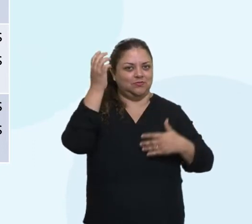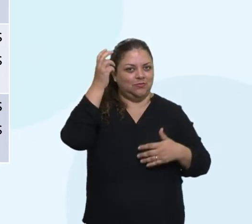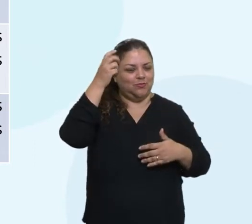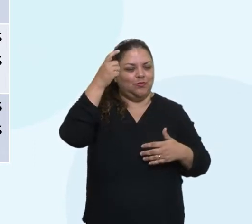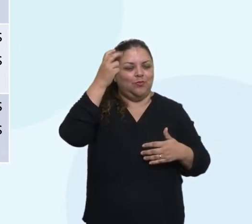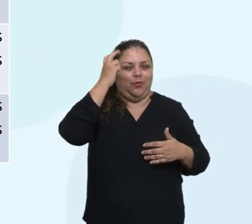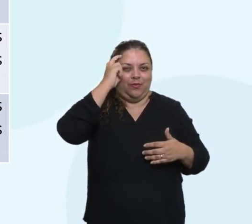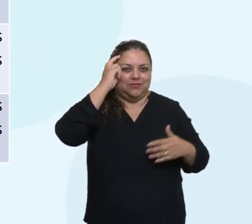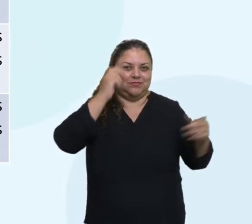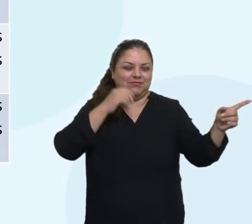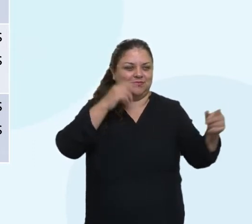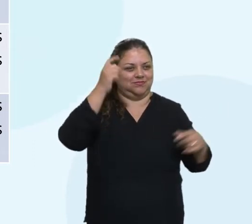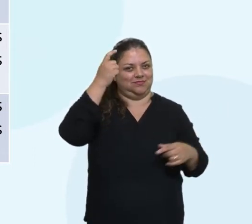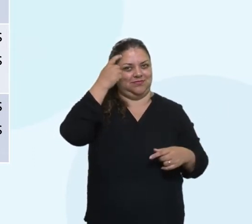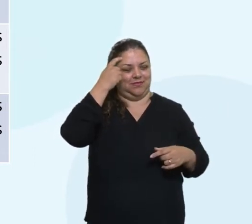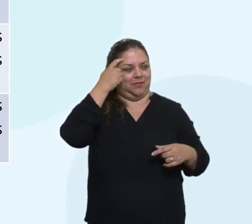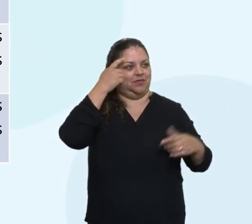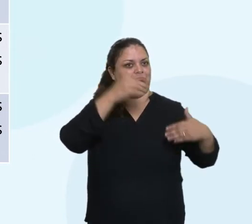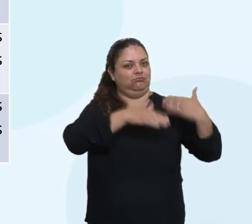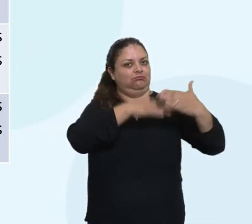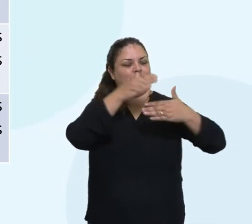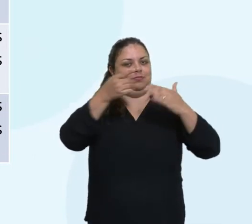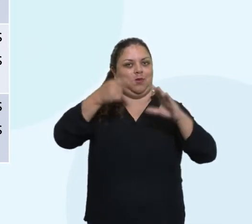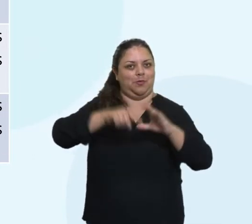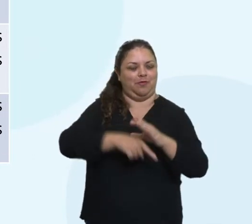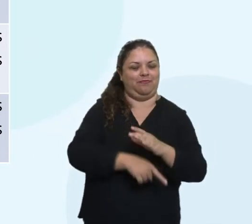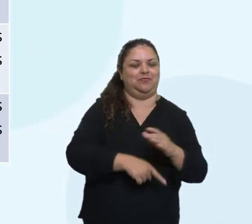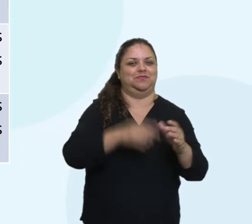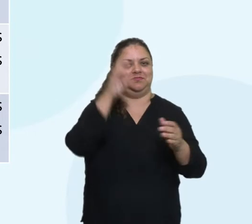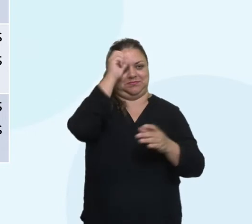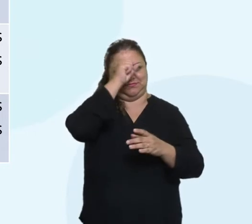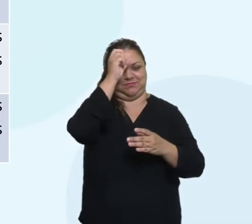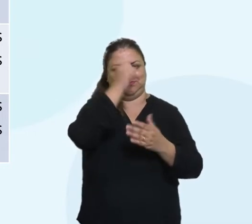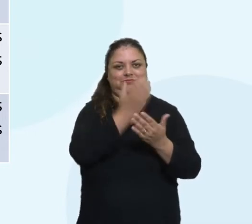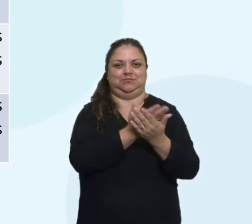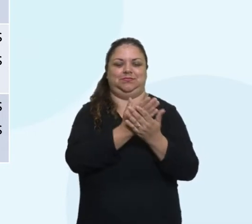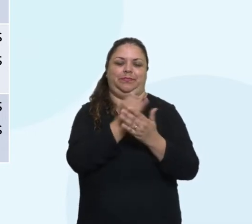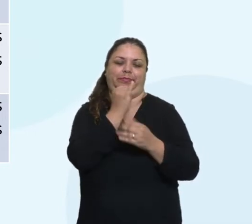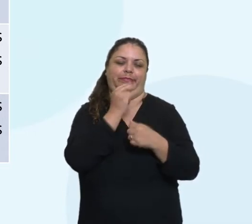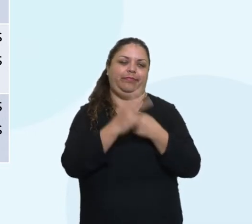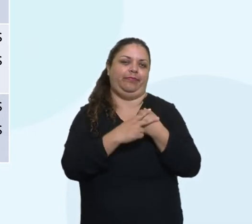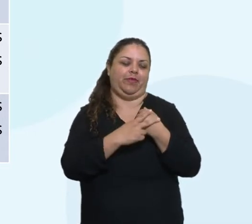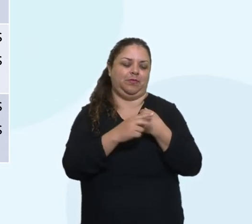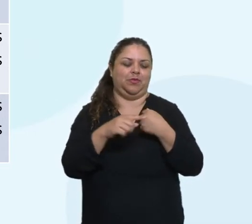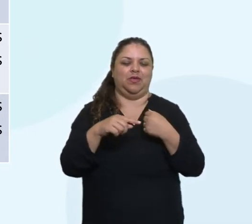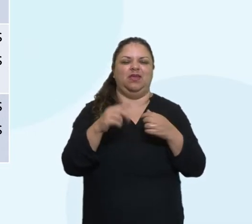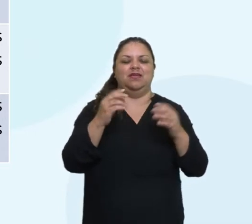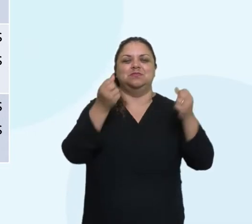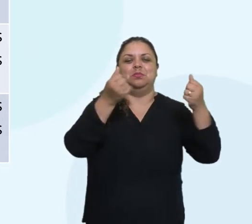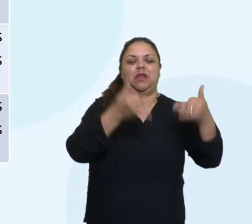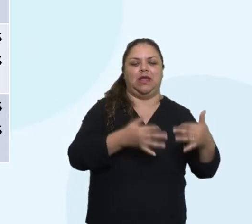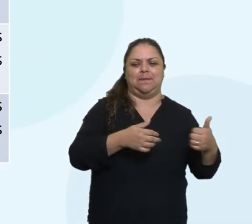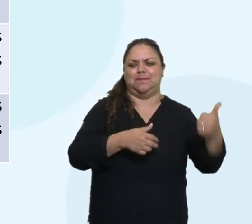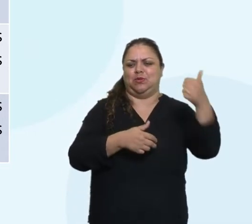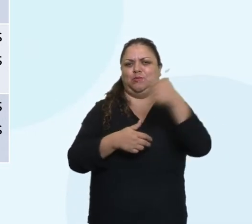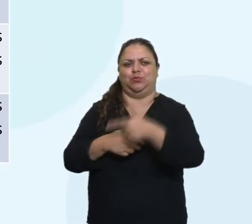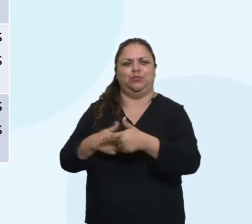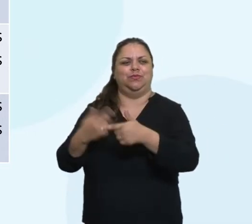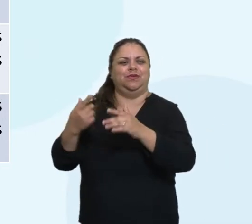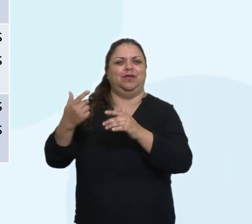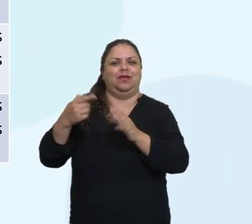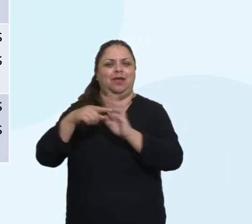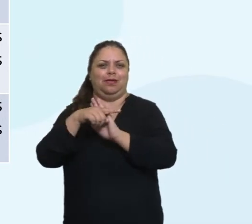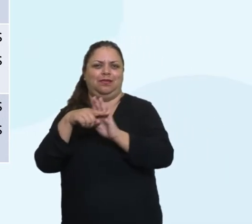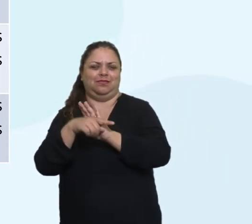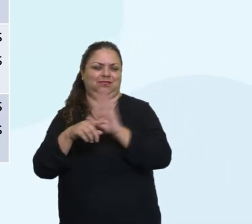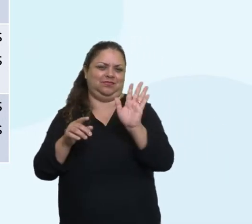ficando cada vez o complexo então quero dizer que que o verbo explicar Ele é melhor que analisar não se trata disso mas no